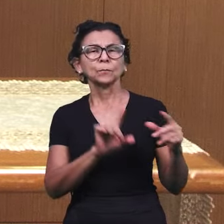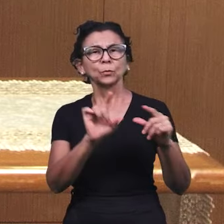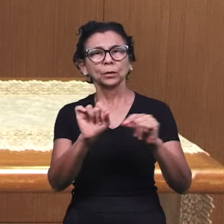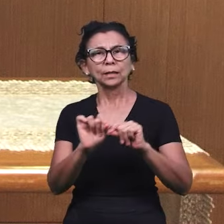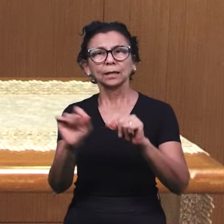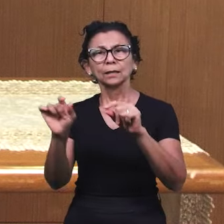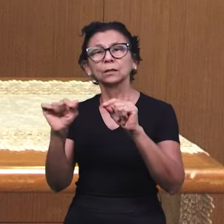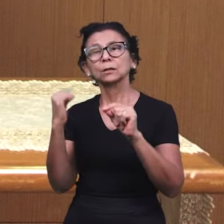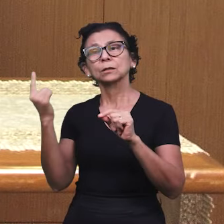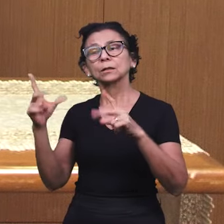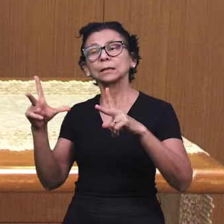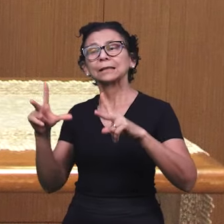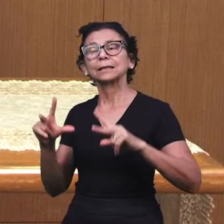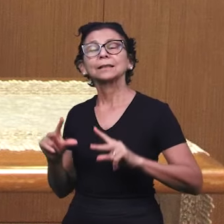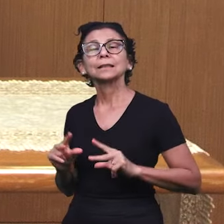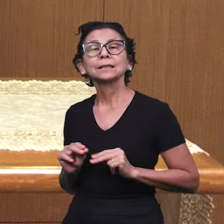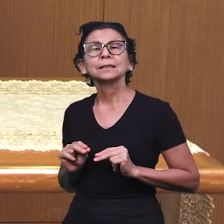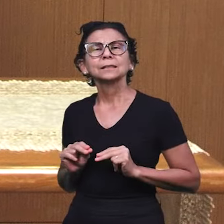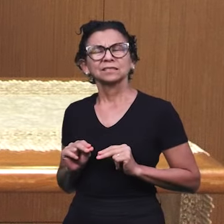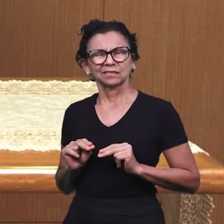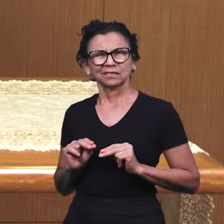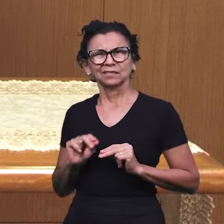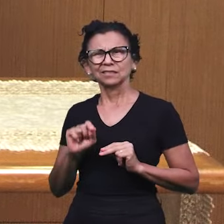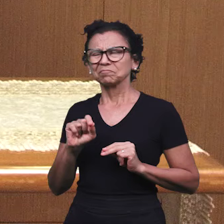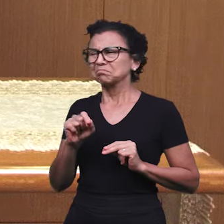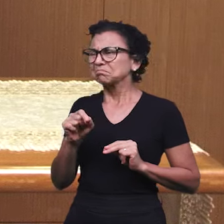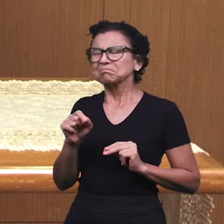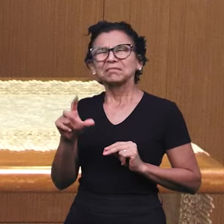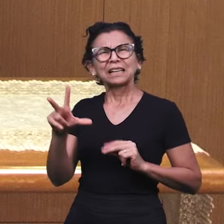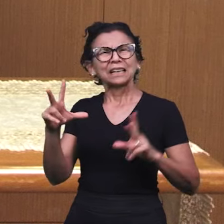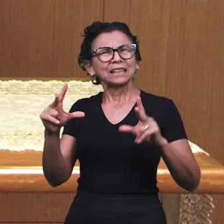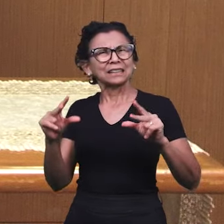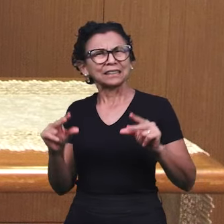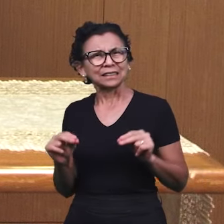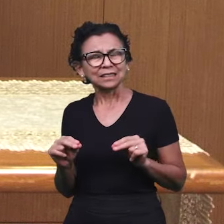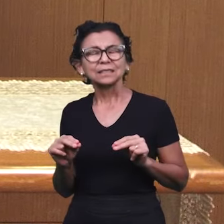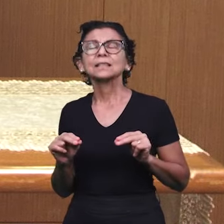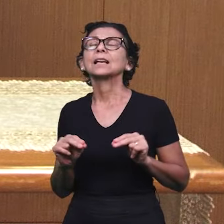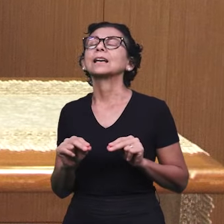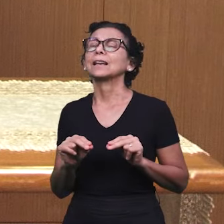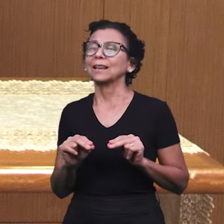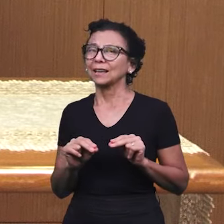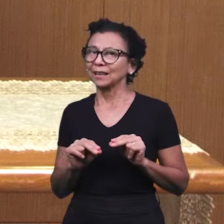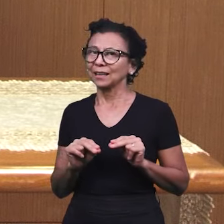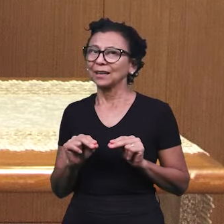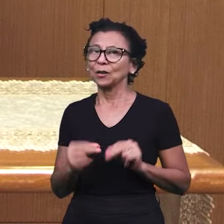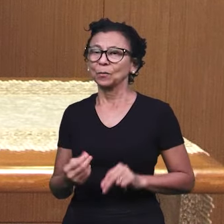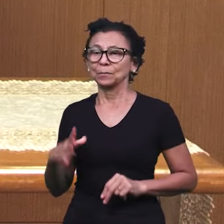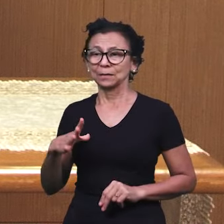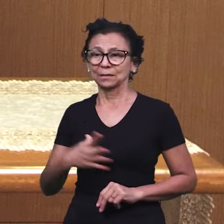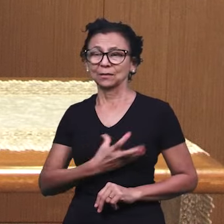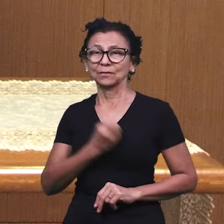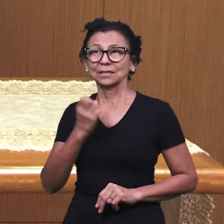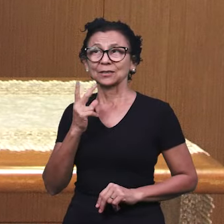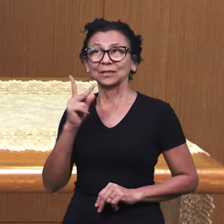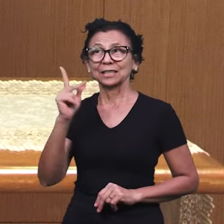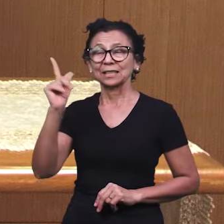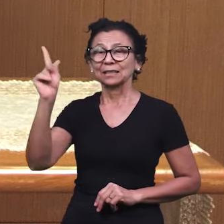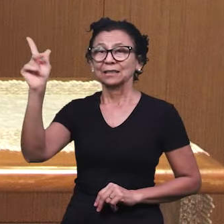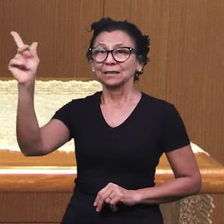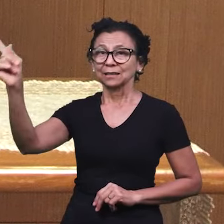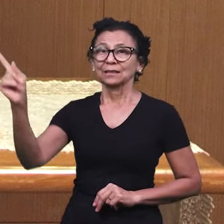herança. Ou seja, a herança eterna. Olha, cuidado, porque